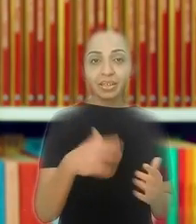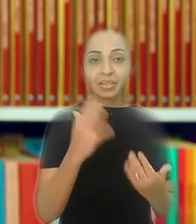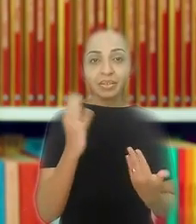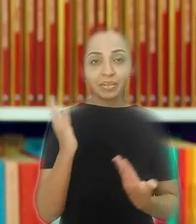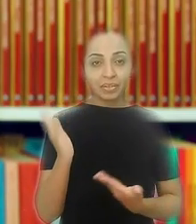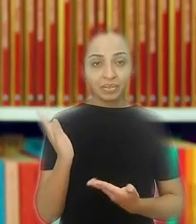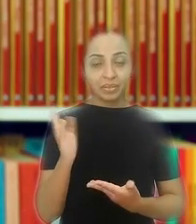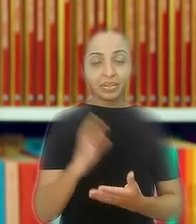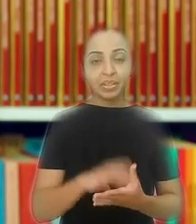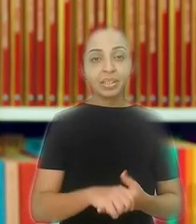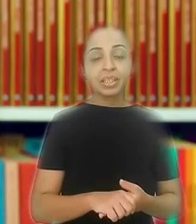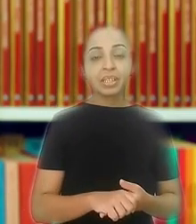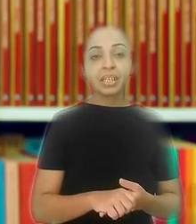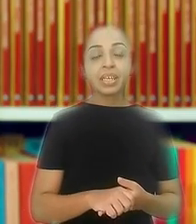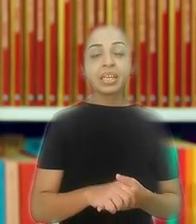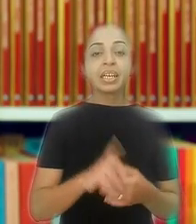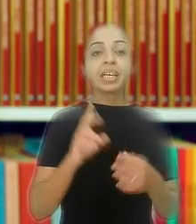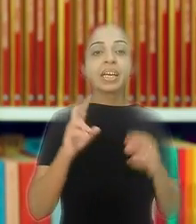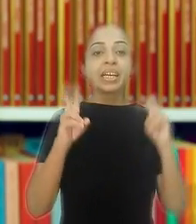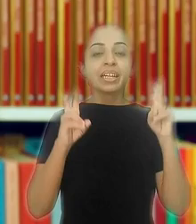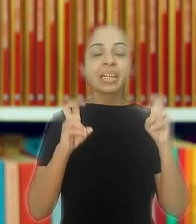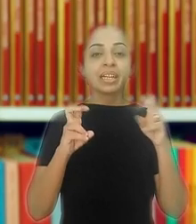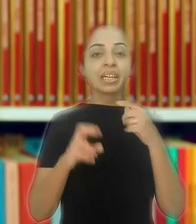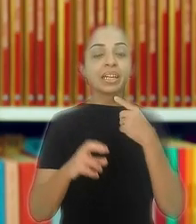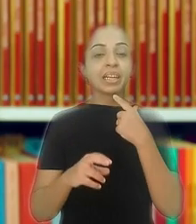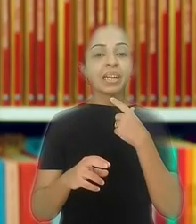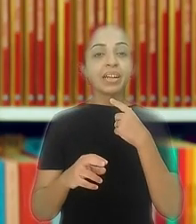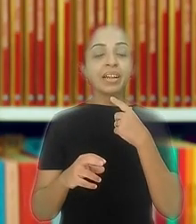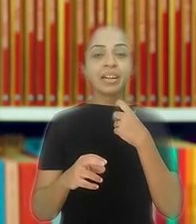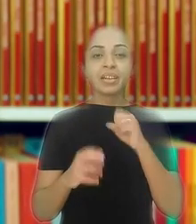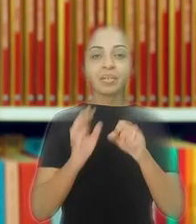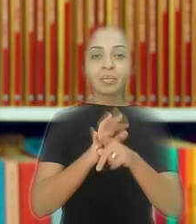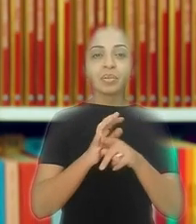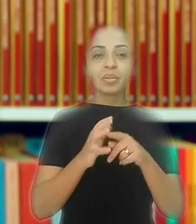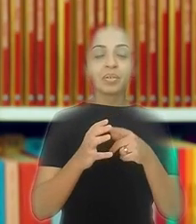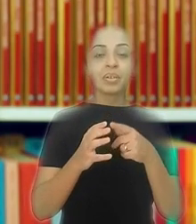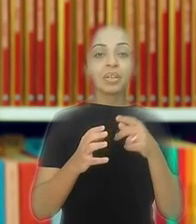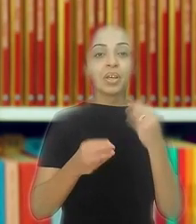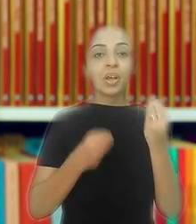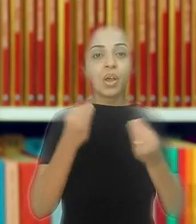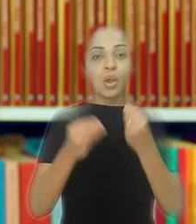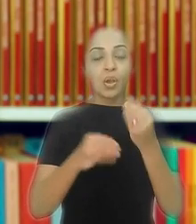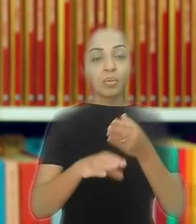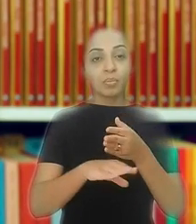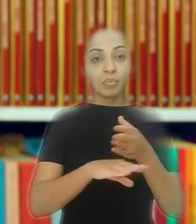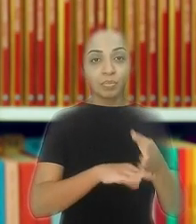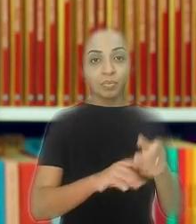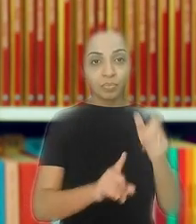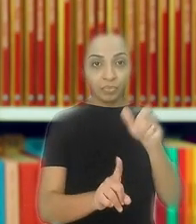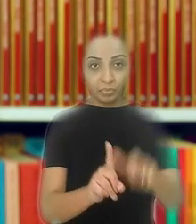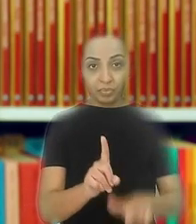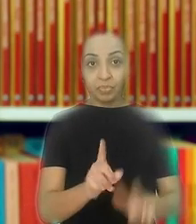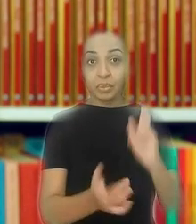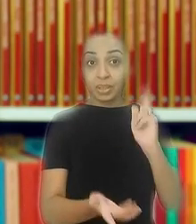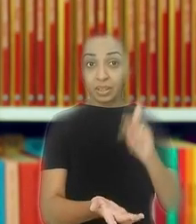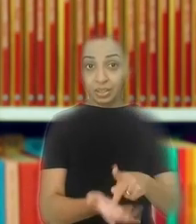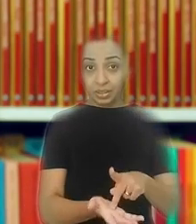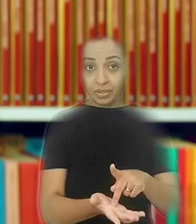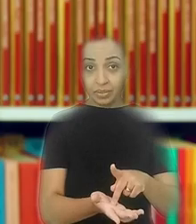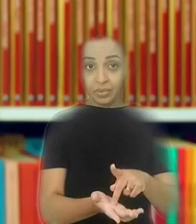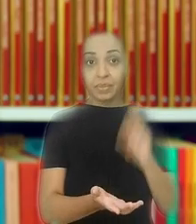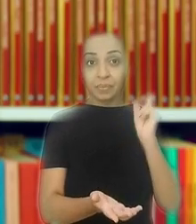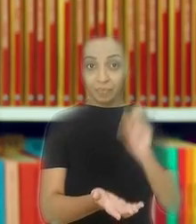Rodrigues que é um ilustrador cearense que é o corta bundas o maníaco do José Walter corta bundas ele foi um personagem real